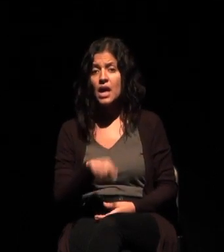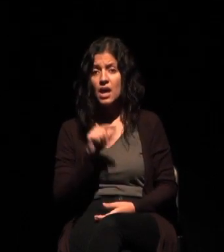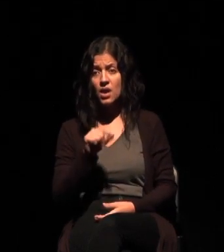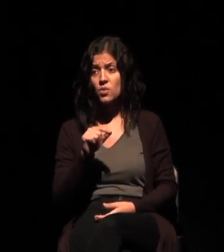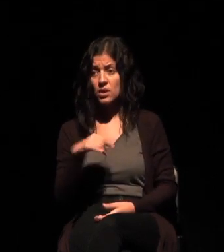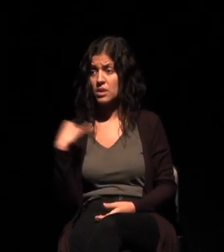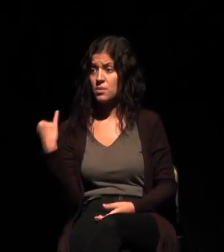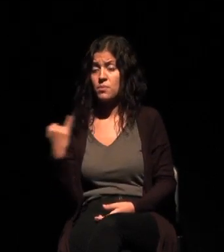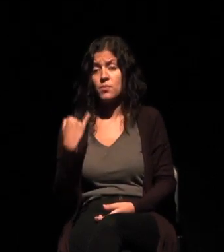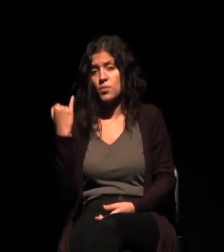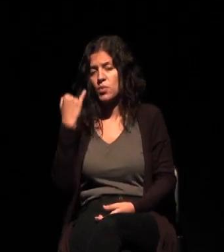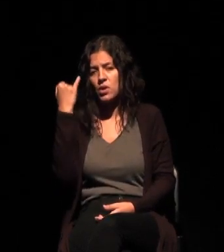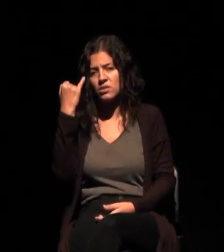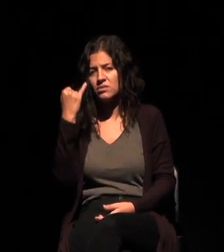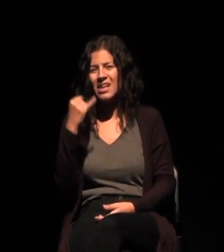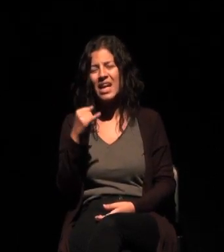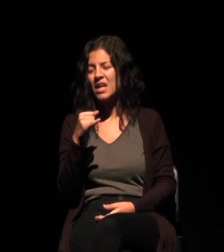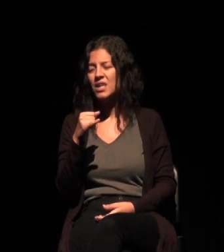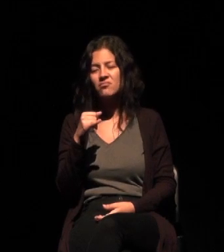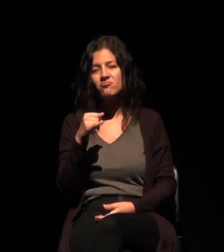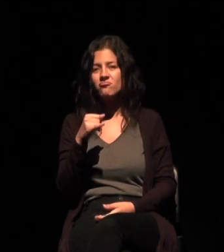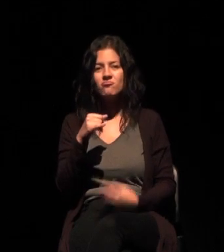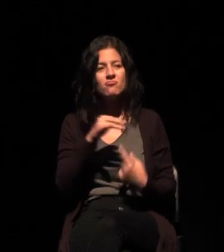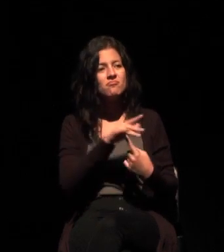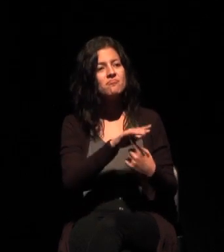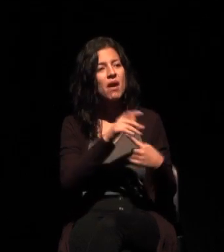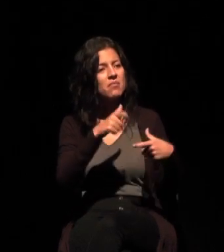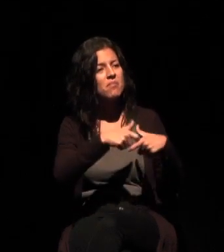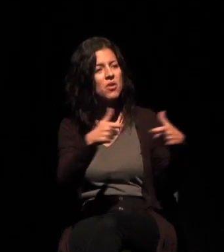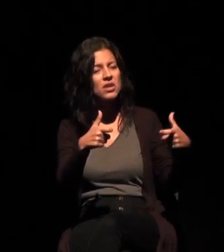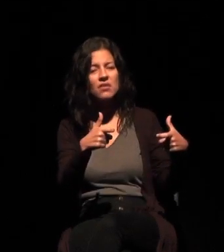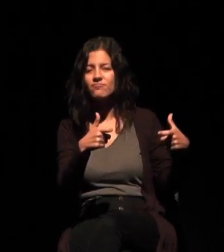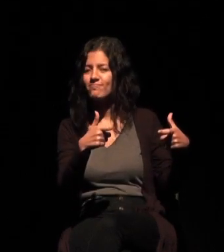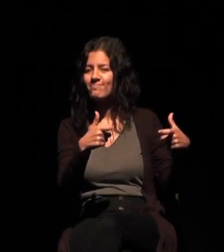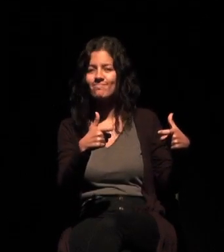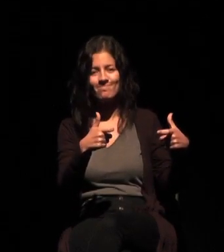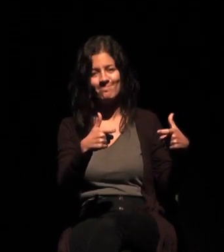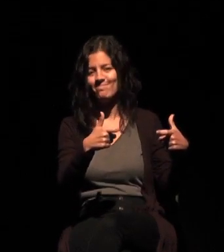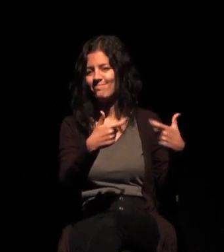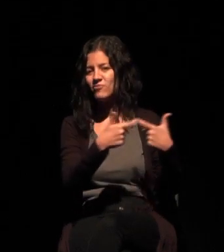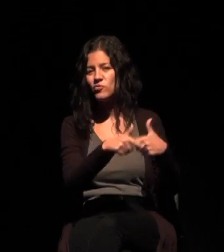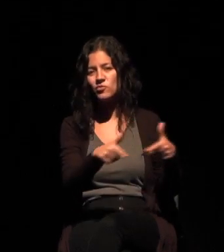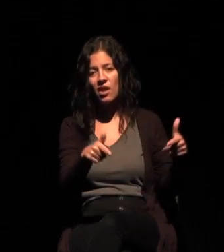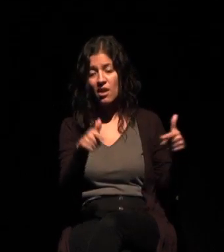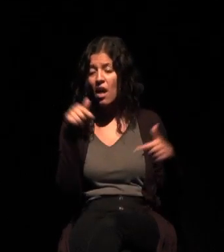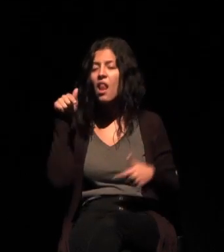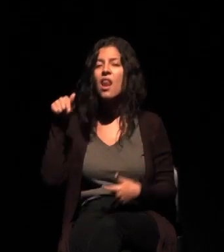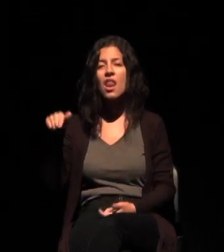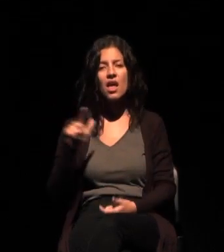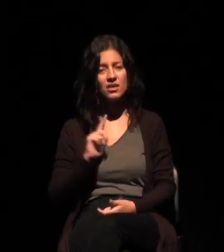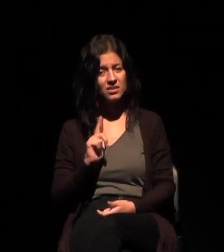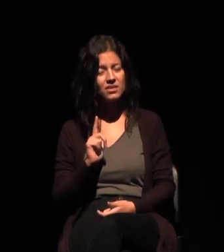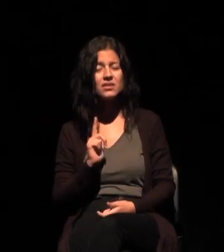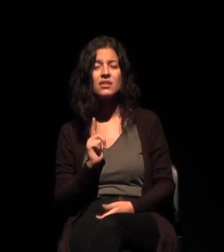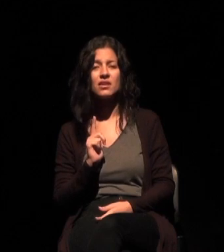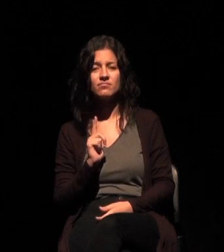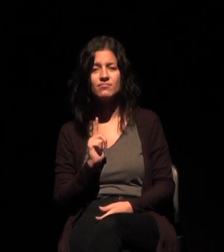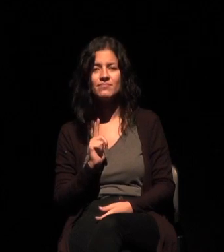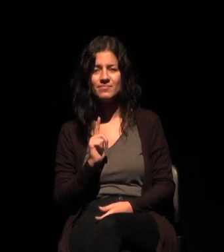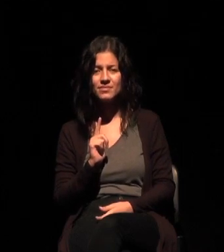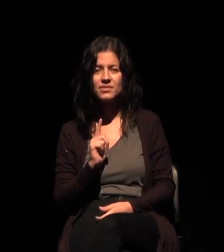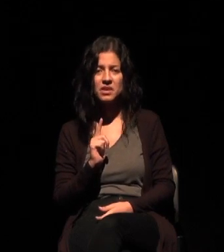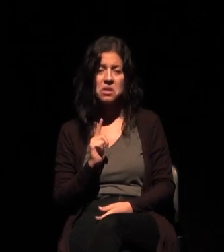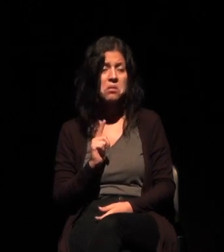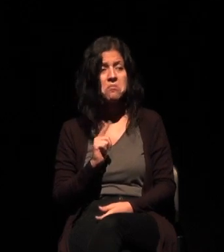não encontrar na maior parte dos parques de ciência e tecnologia que conseguimos identificar quer em portugal quer